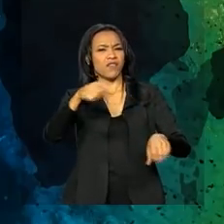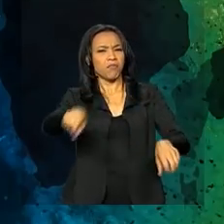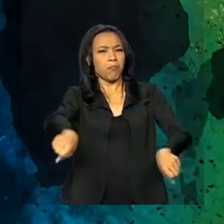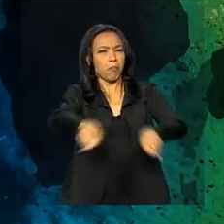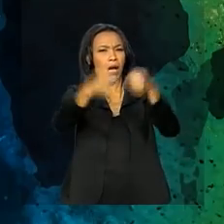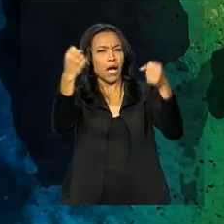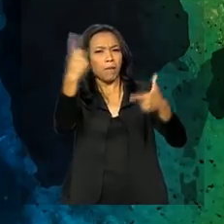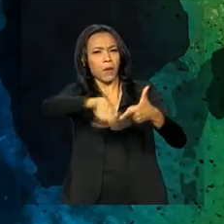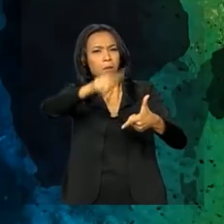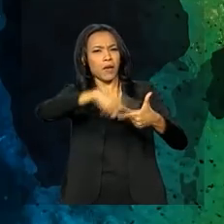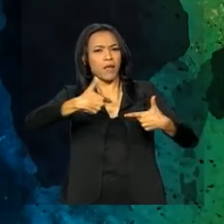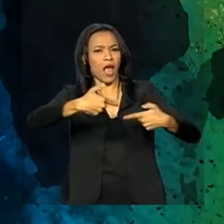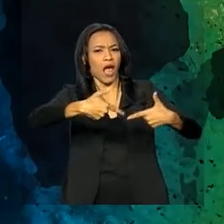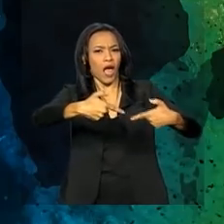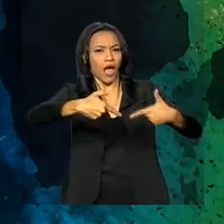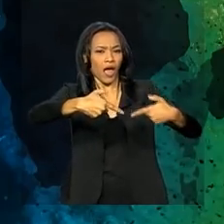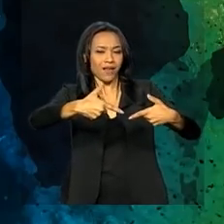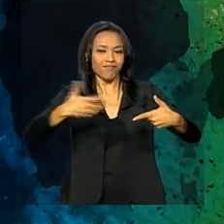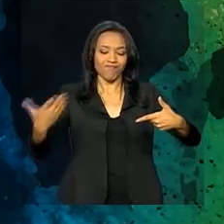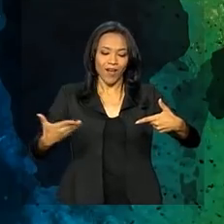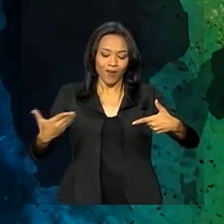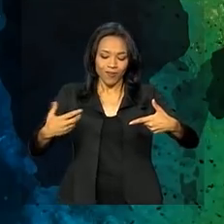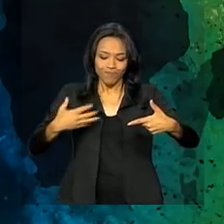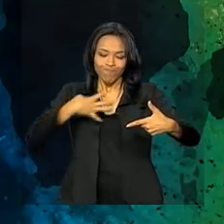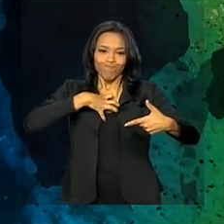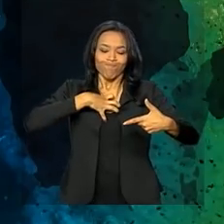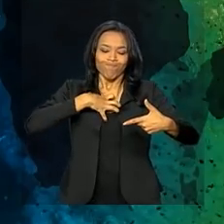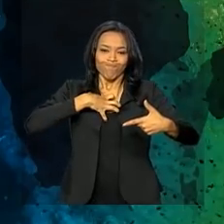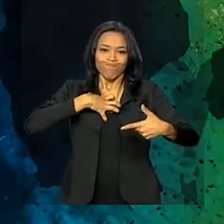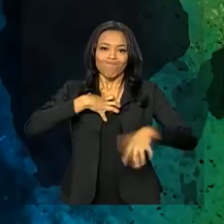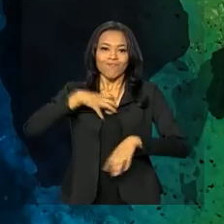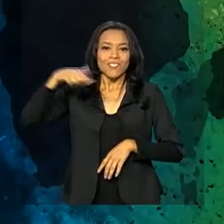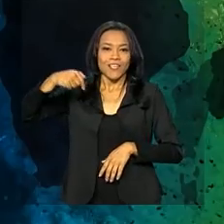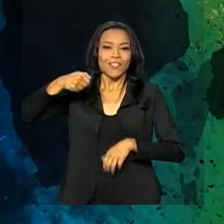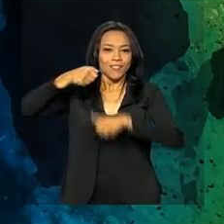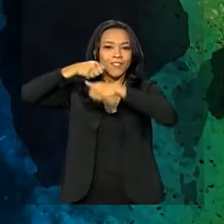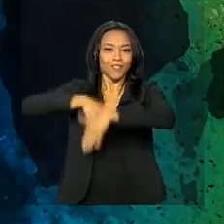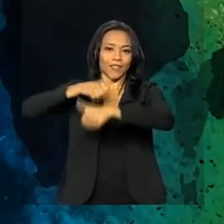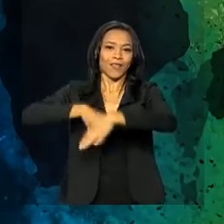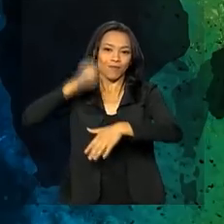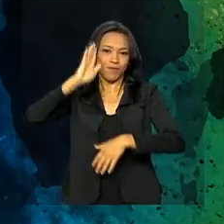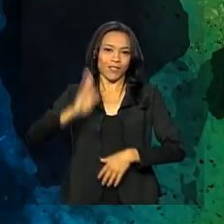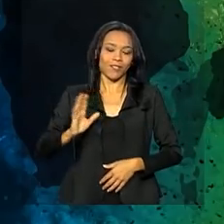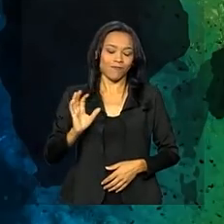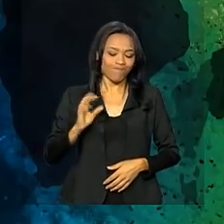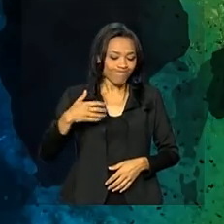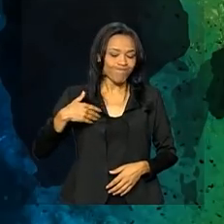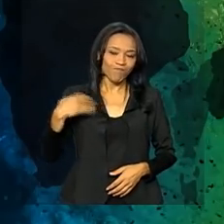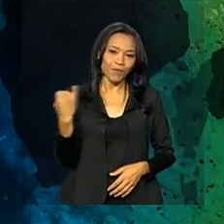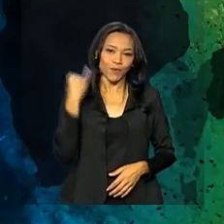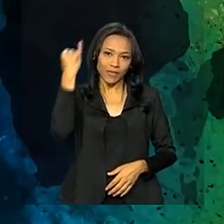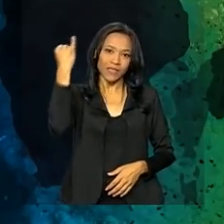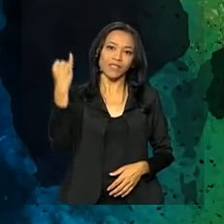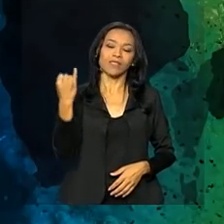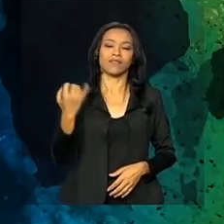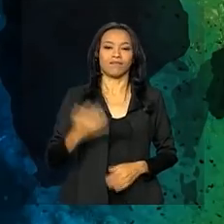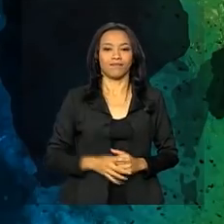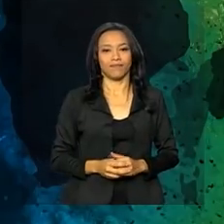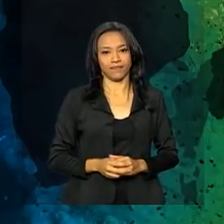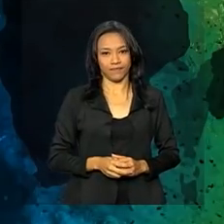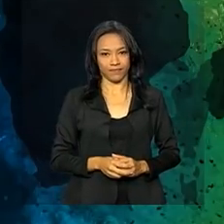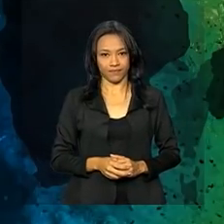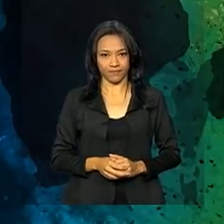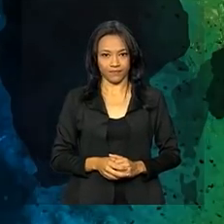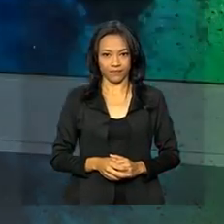guerra civil, só nos faz valorizar mais o nosso 7 de setembro e o que essa data representa. Força Aérea Brasileira, as que protege o país.